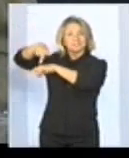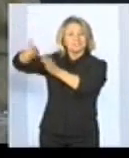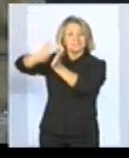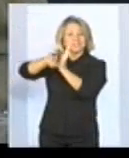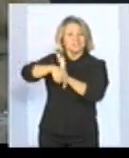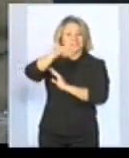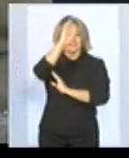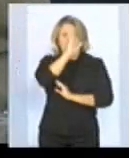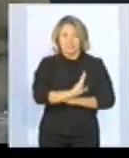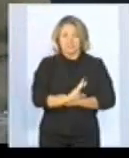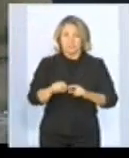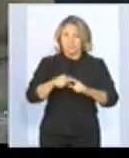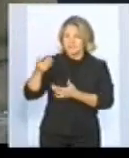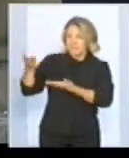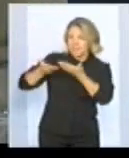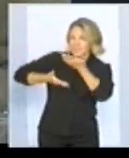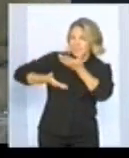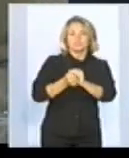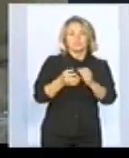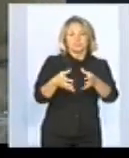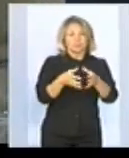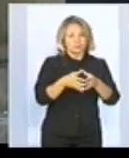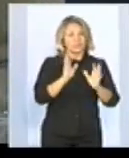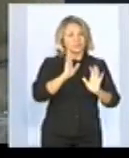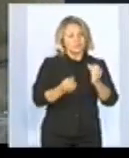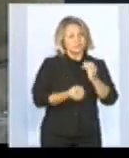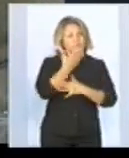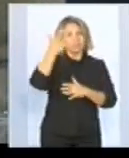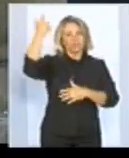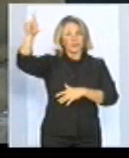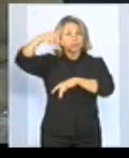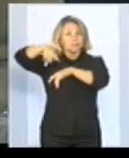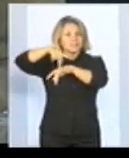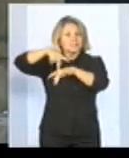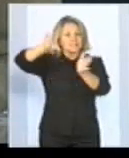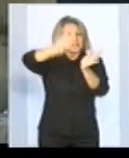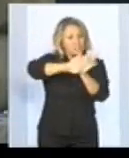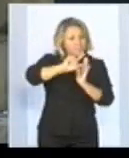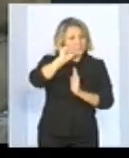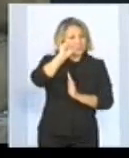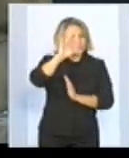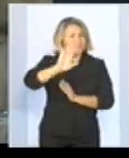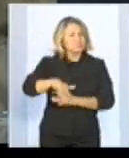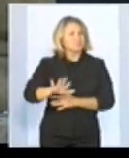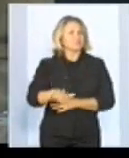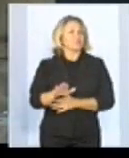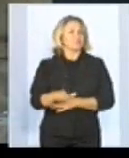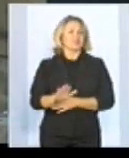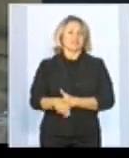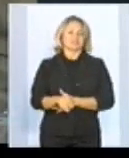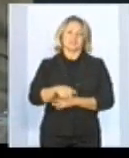equânime. Essa relação, essa característica do setor que já é produzido lá fora e chega aqui a preços baixos, relativamente